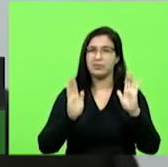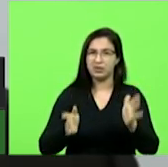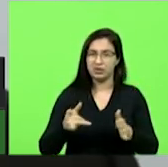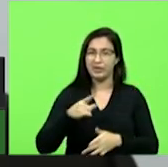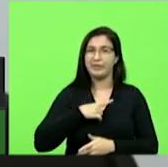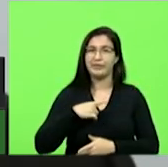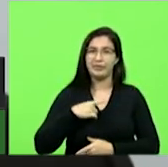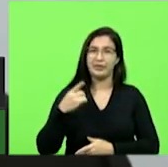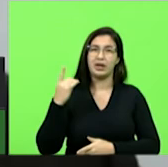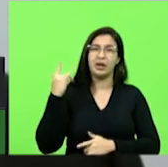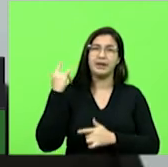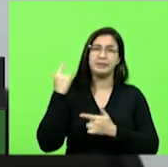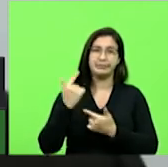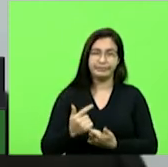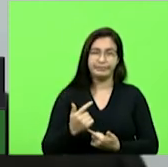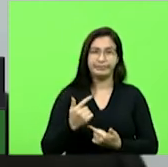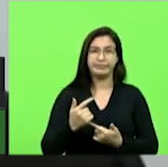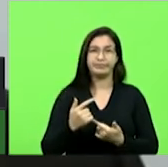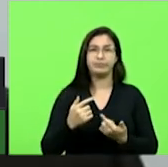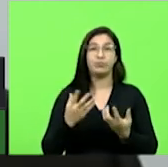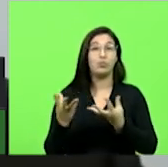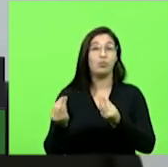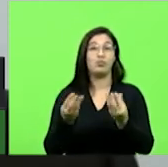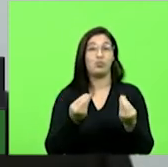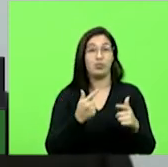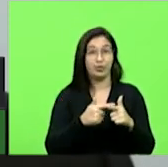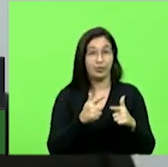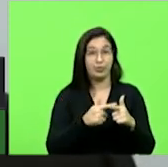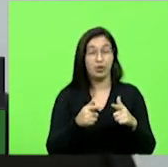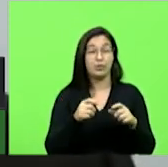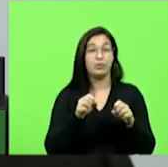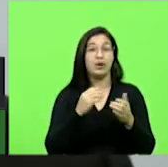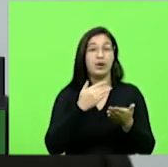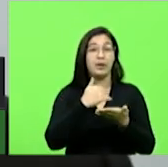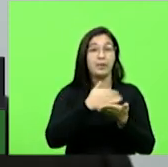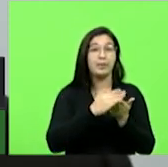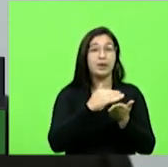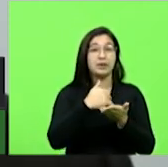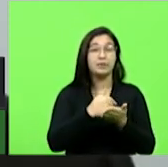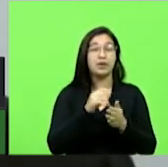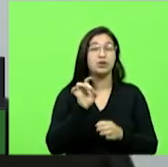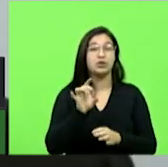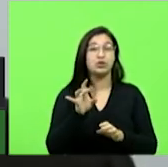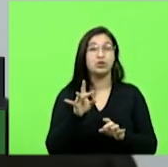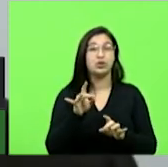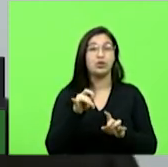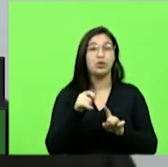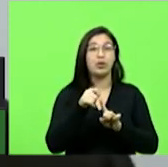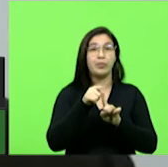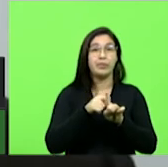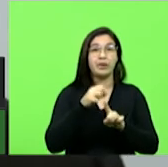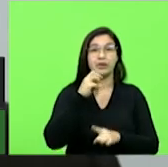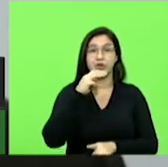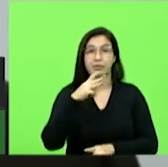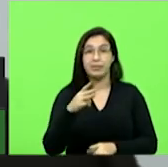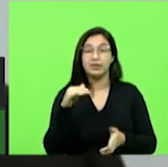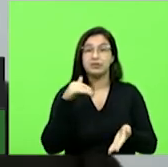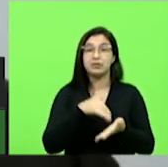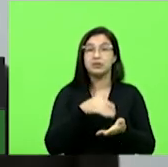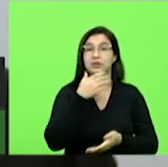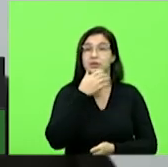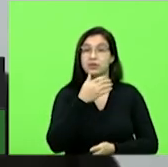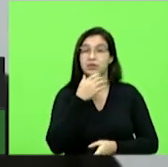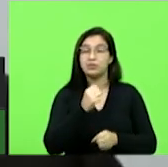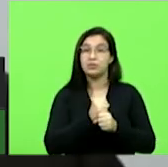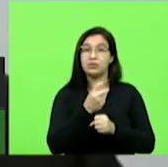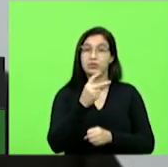acarretando prejuízos gigantescos, você só pode parcelar o que você está devendo de março a dezembro de 2020.